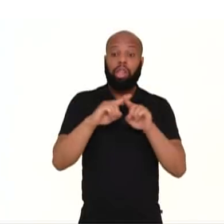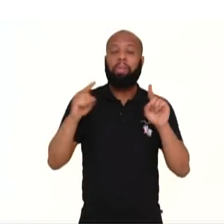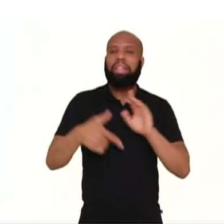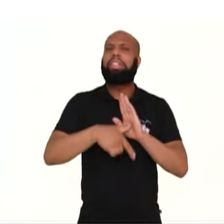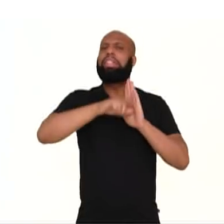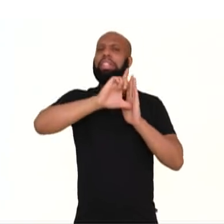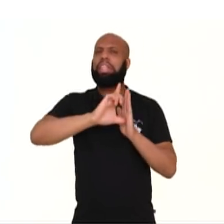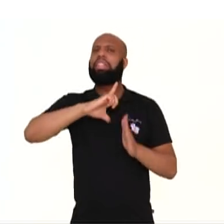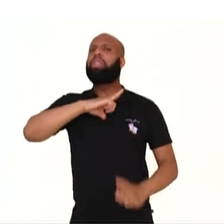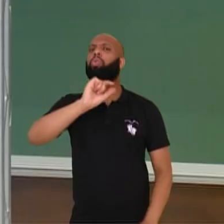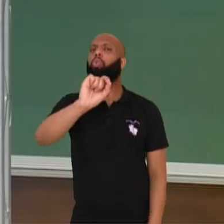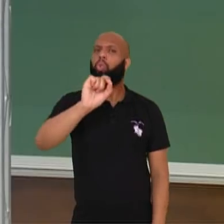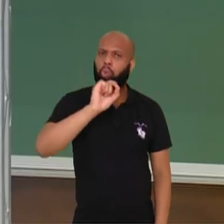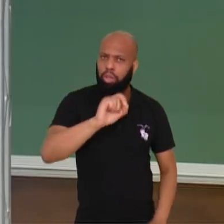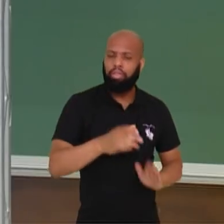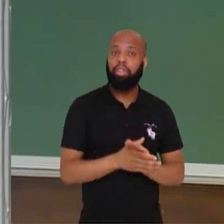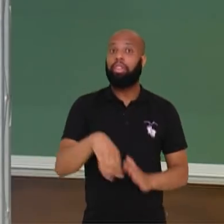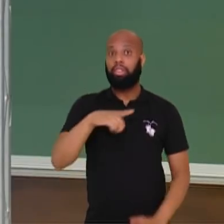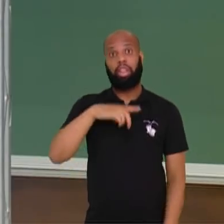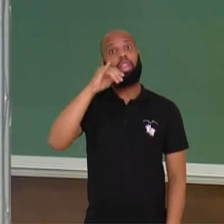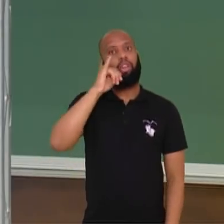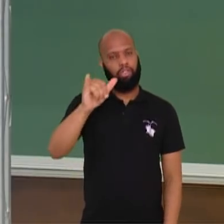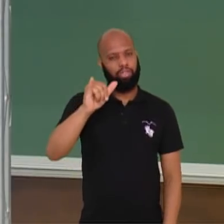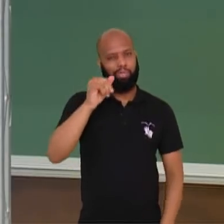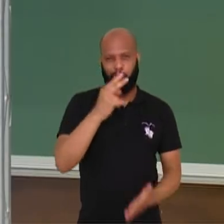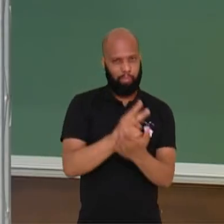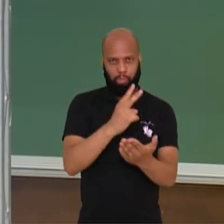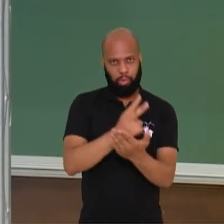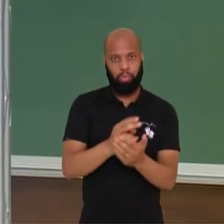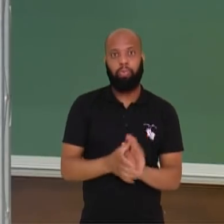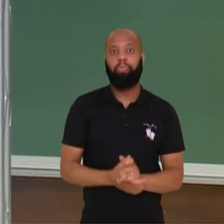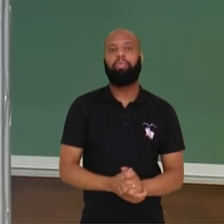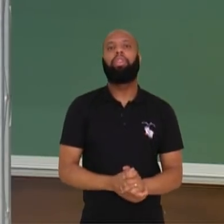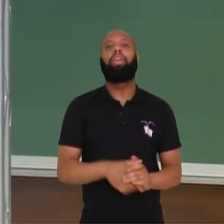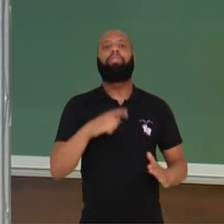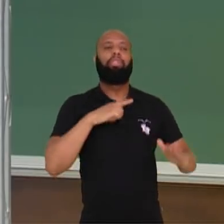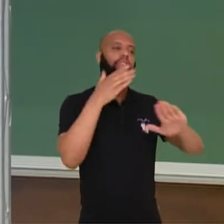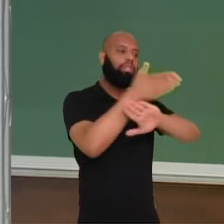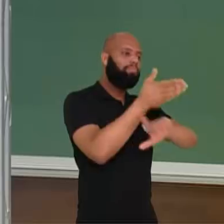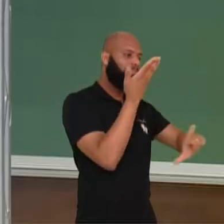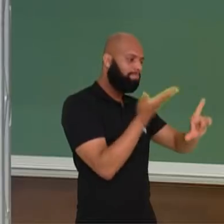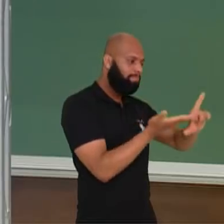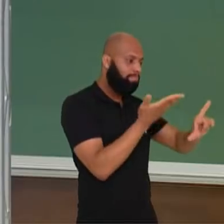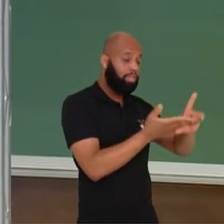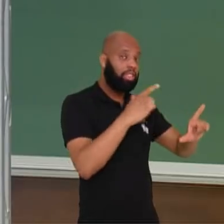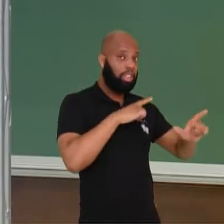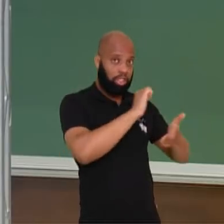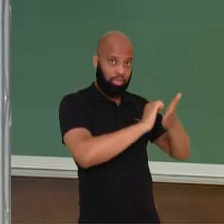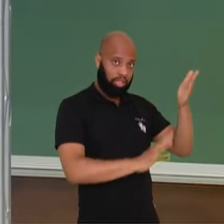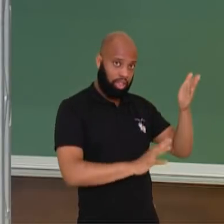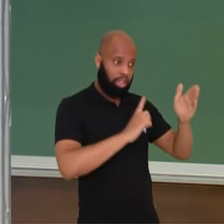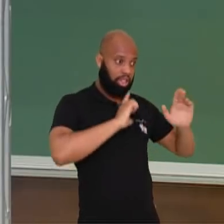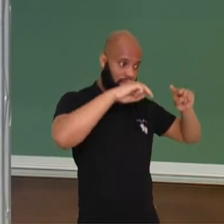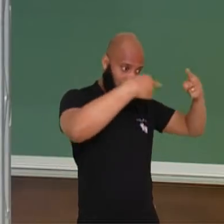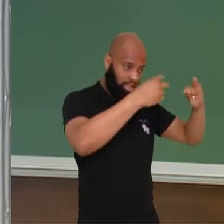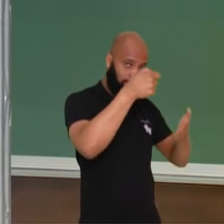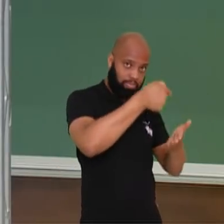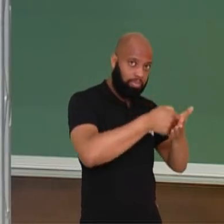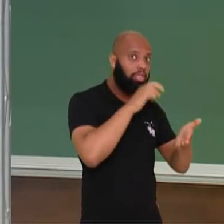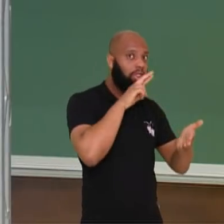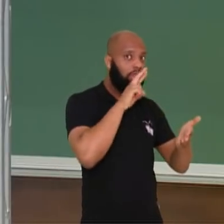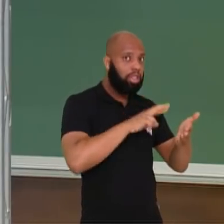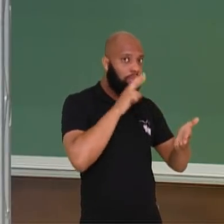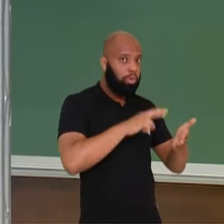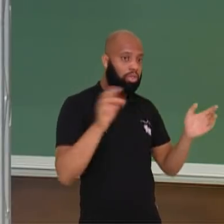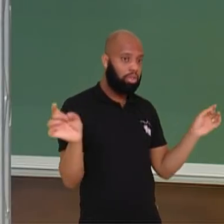de qualquer coisa, fazer o recado de sempre. Poste as suas atividades no Classroom e entregue na escola se você está